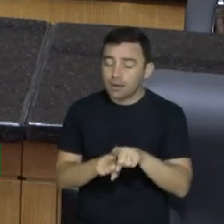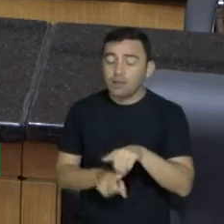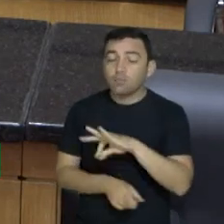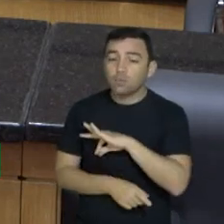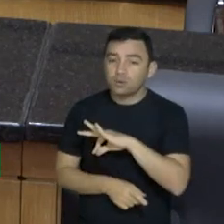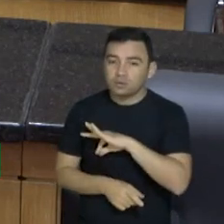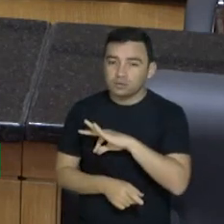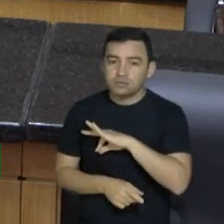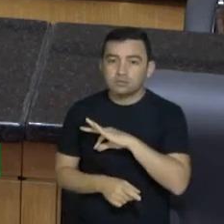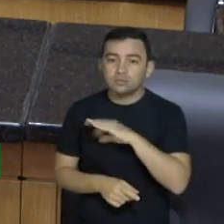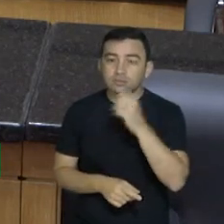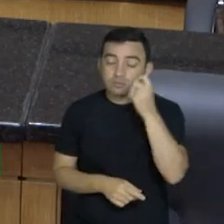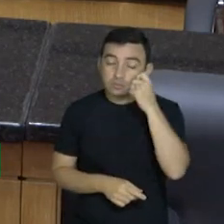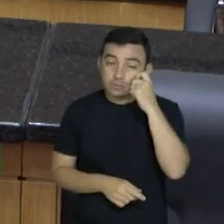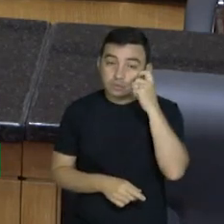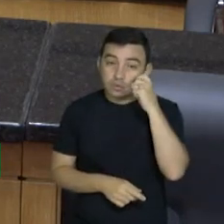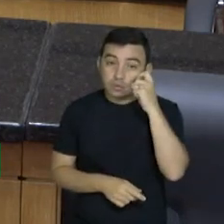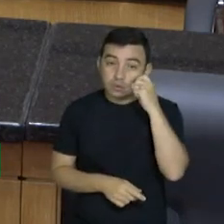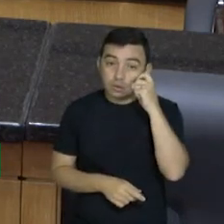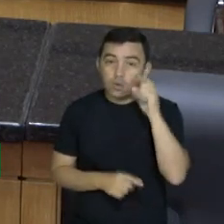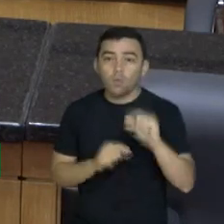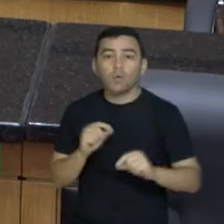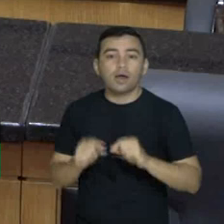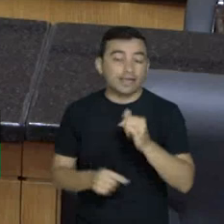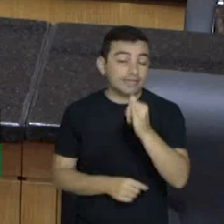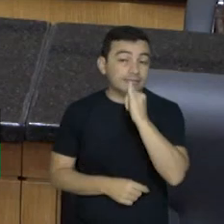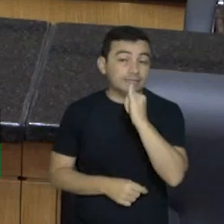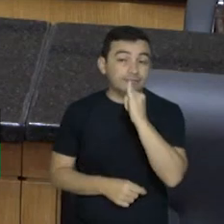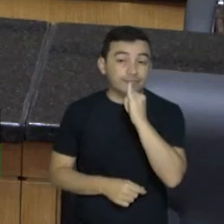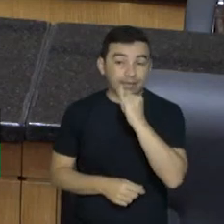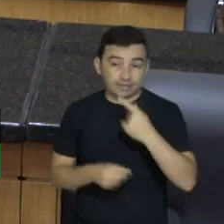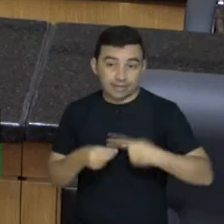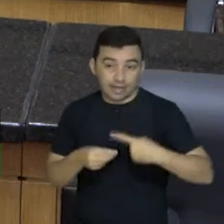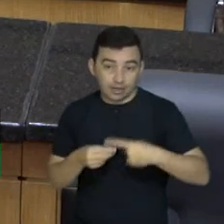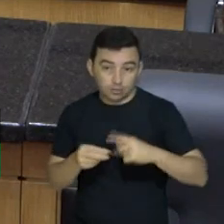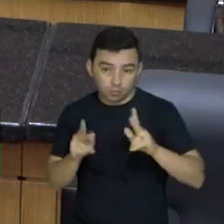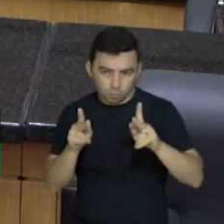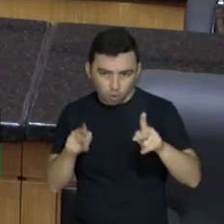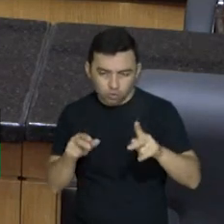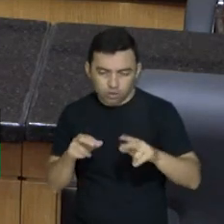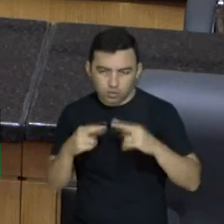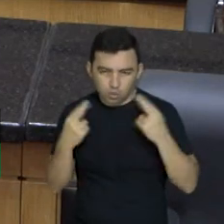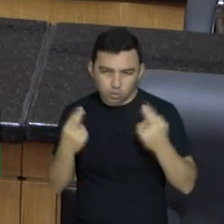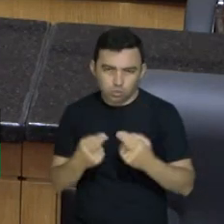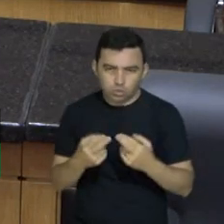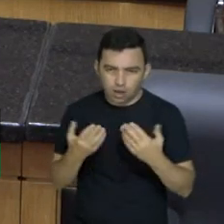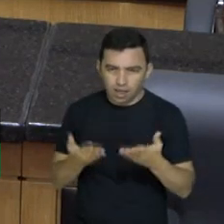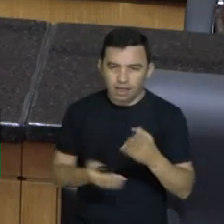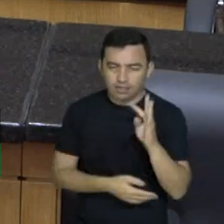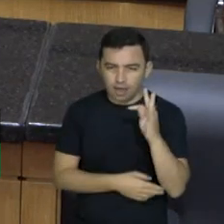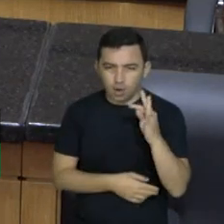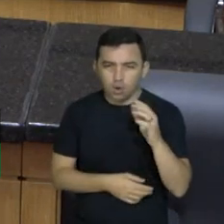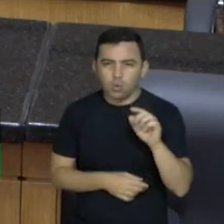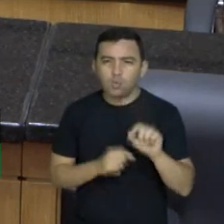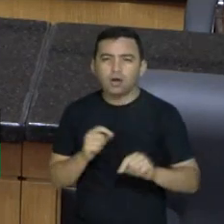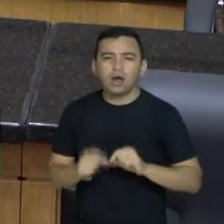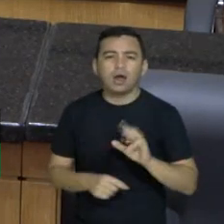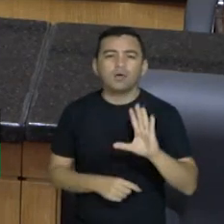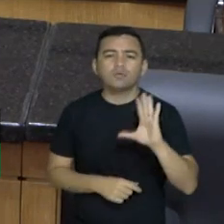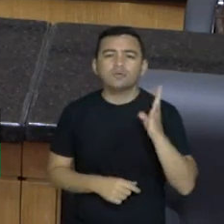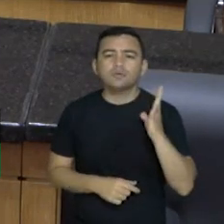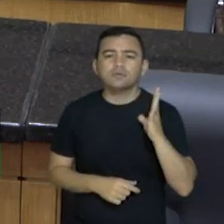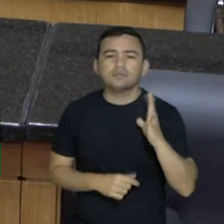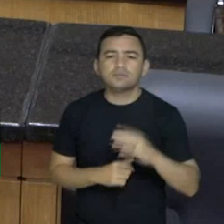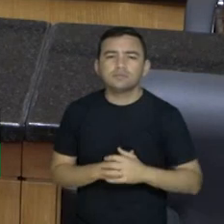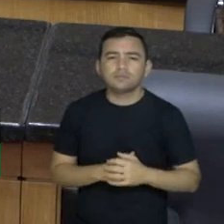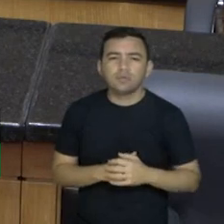militar por exemplo na nossa cidade de Pouso Redondo que liga tá aí ó semana passada inclusive se instalar